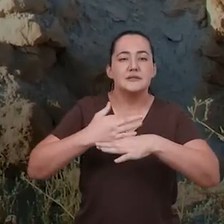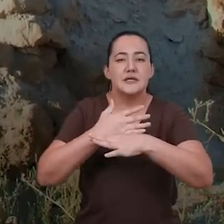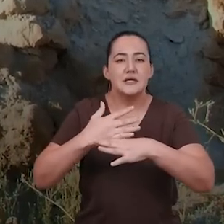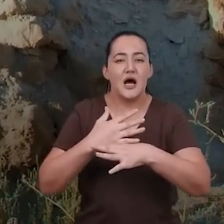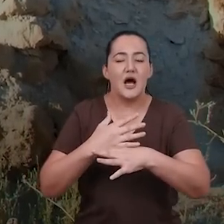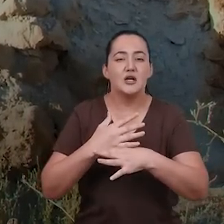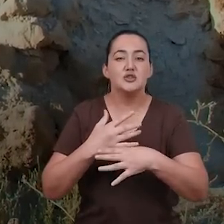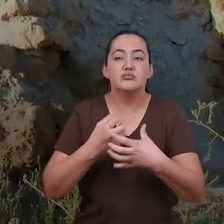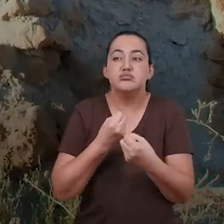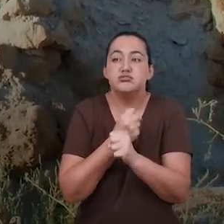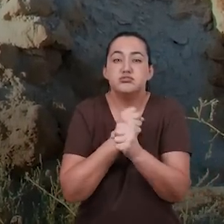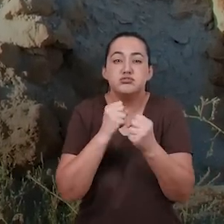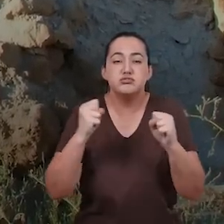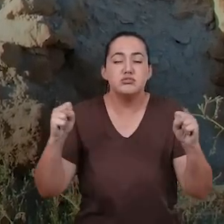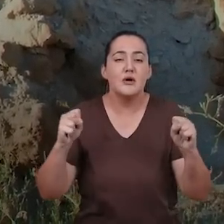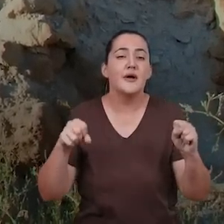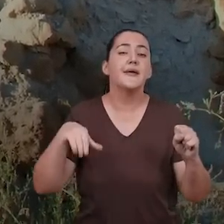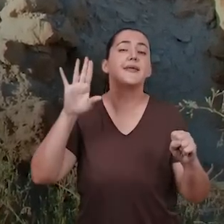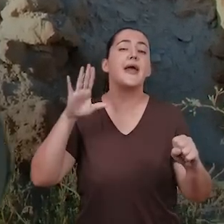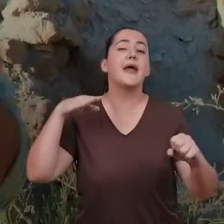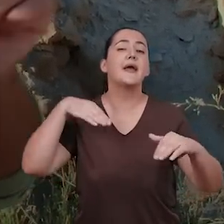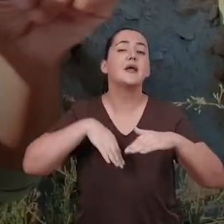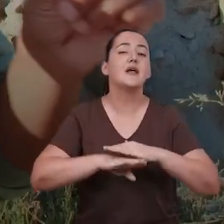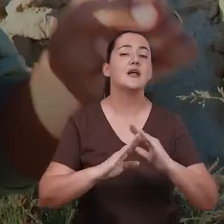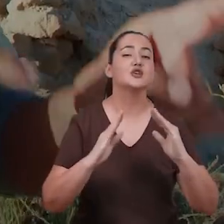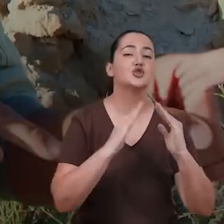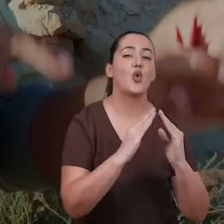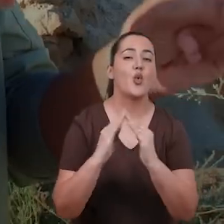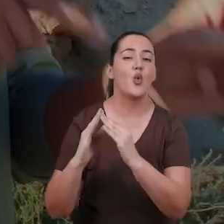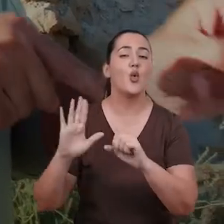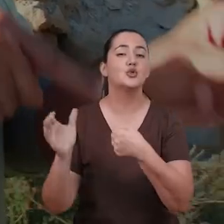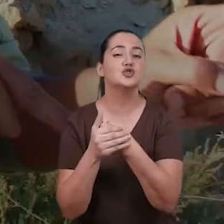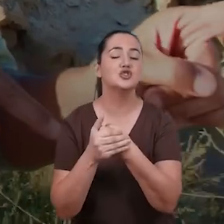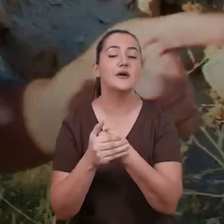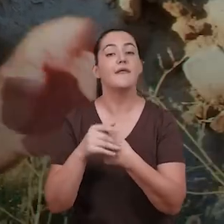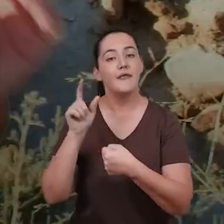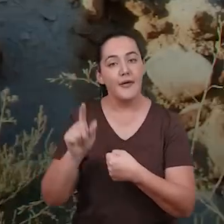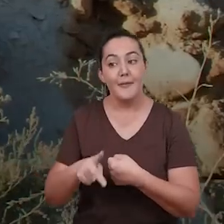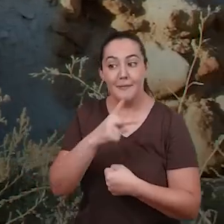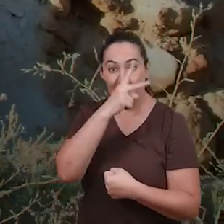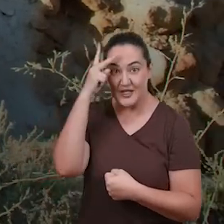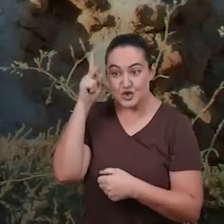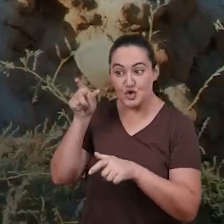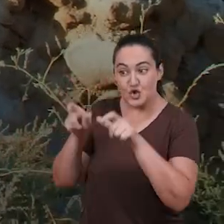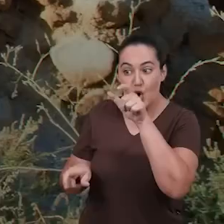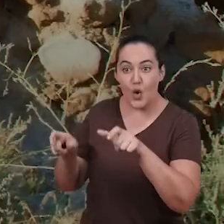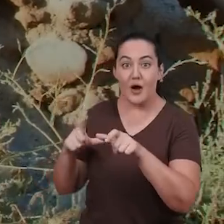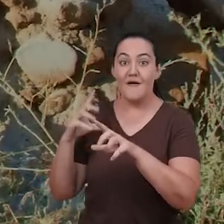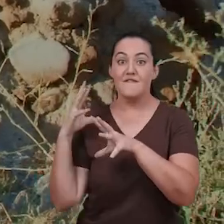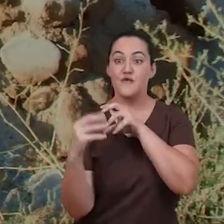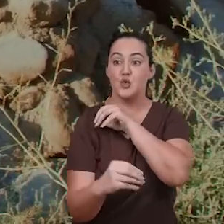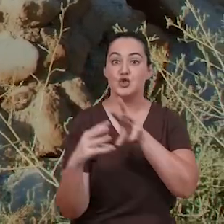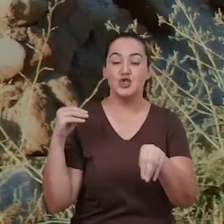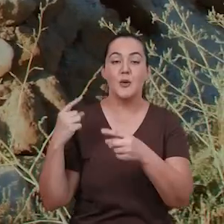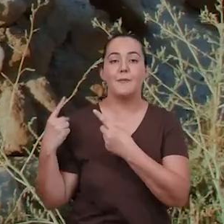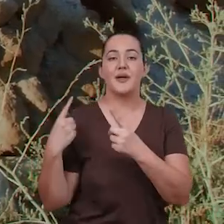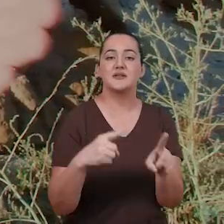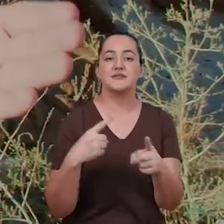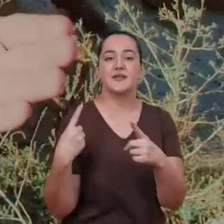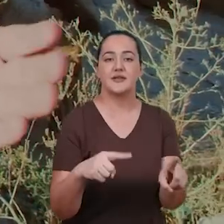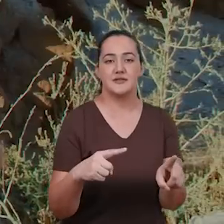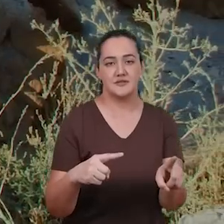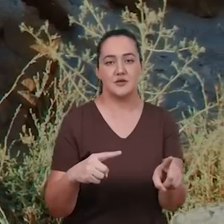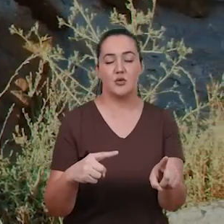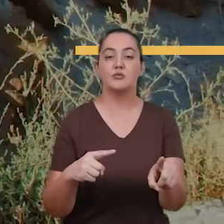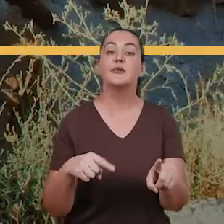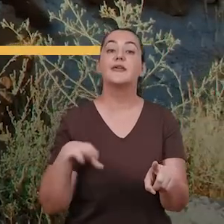seus cidadãos? Pessoas que estavam refugiando-se nesse local, fugindo da perseguição religiosa. E quem